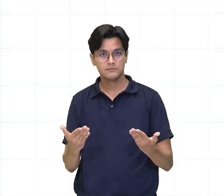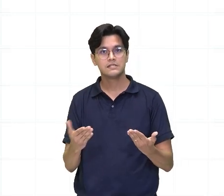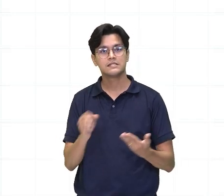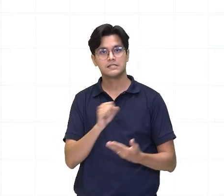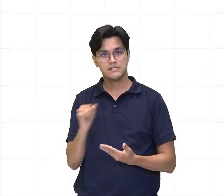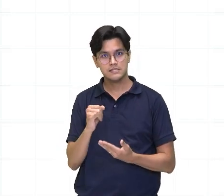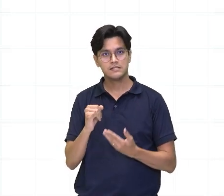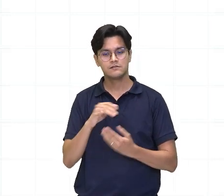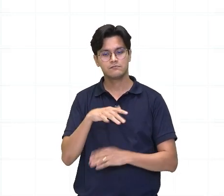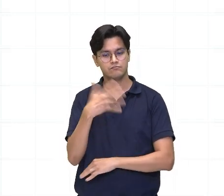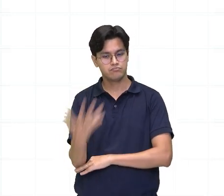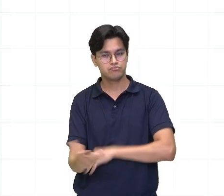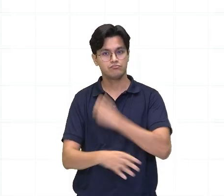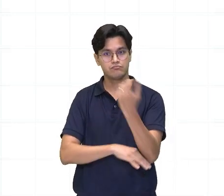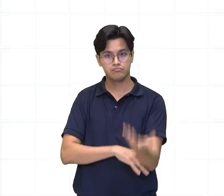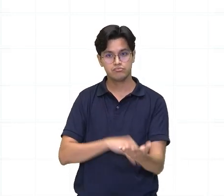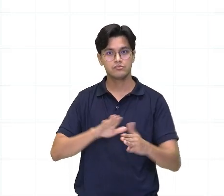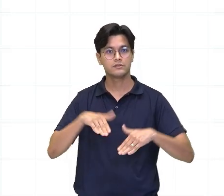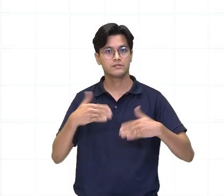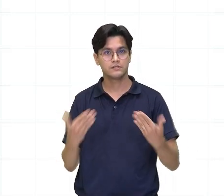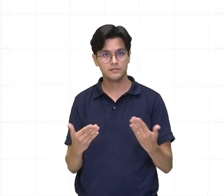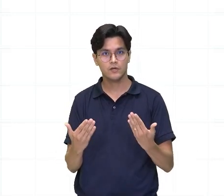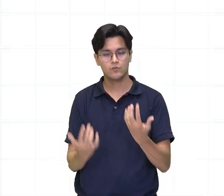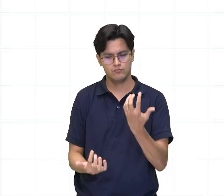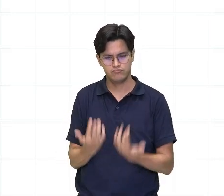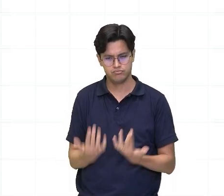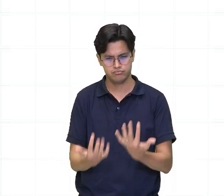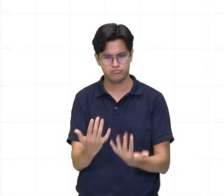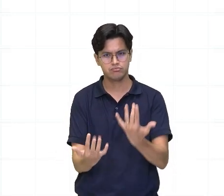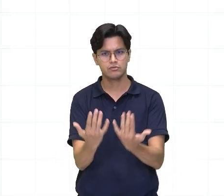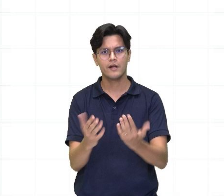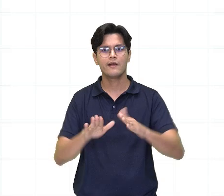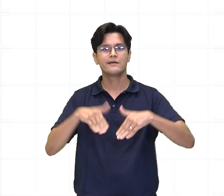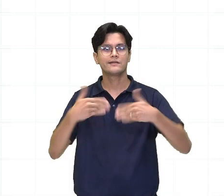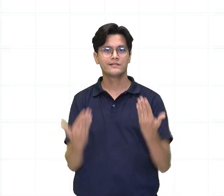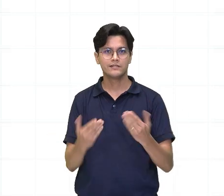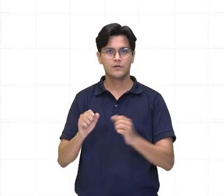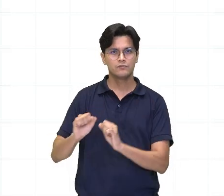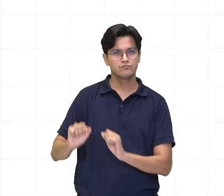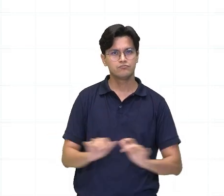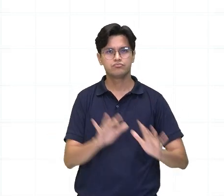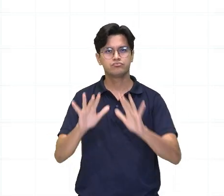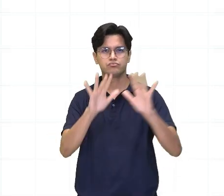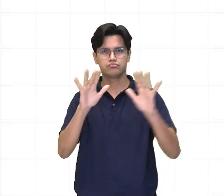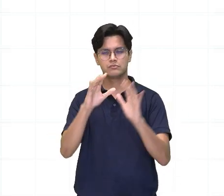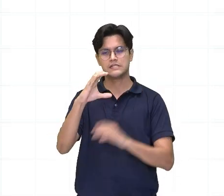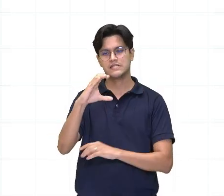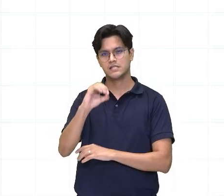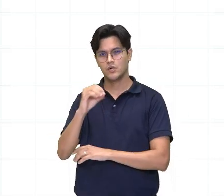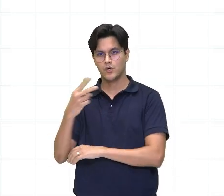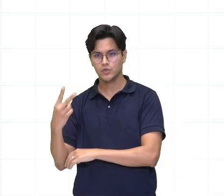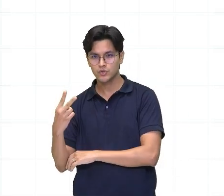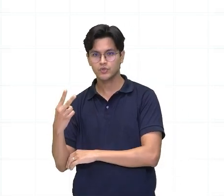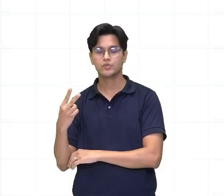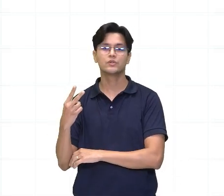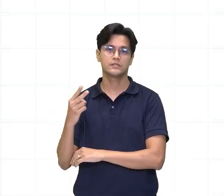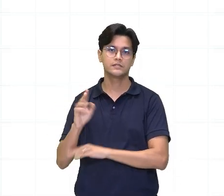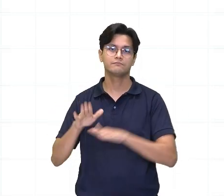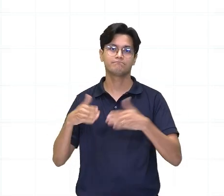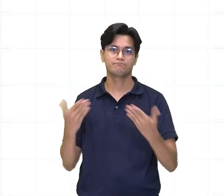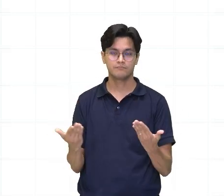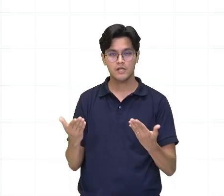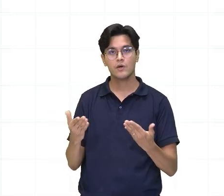é o CO2, se você desmata, você tira as nossas árvores, que as árvores, durante o